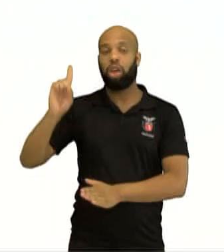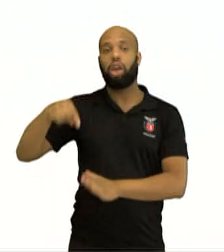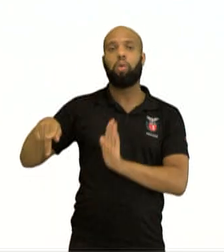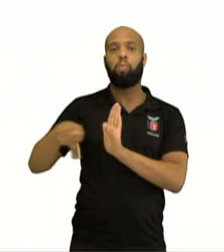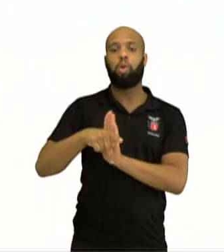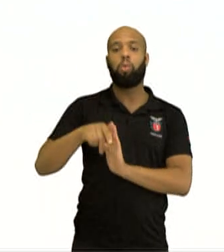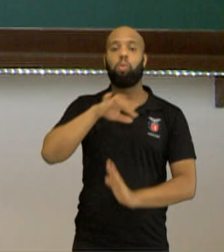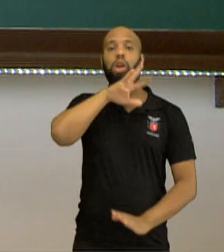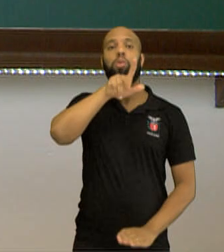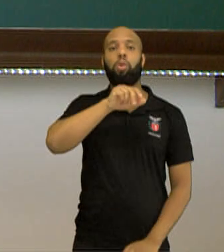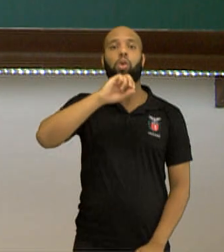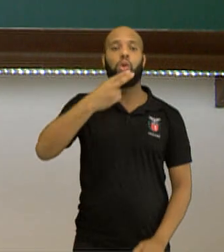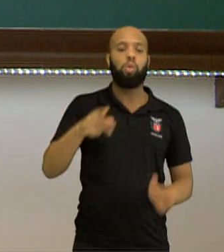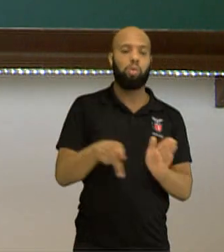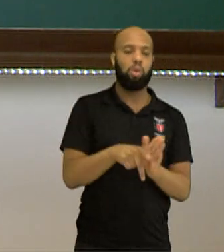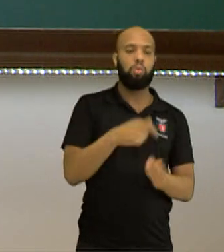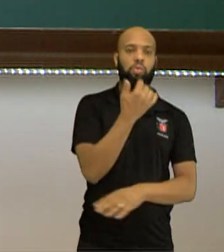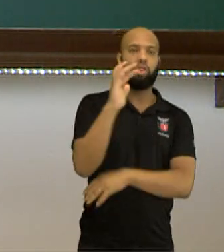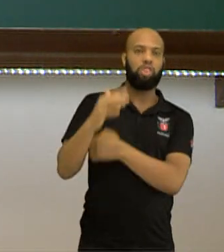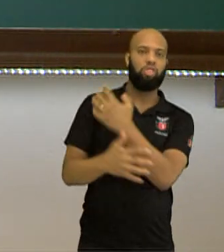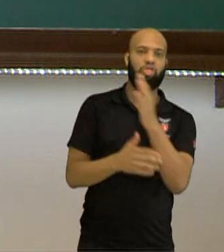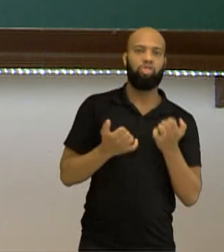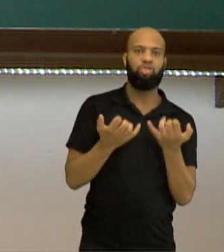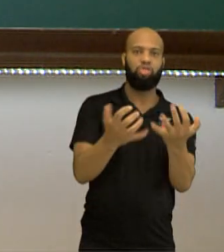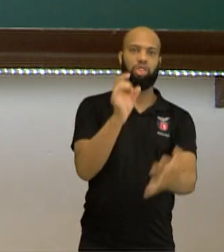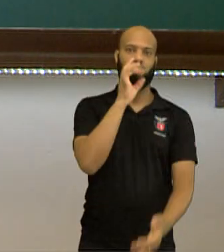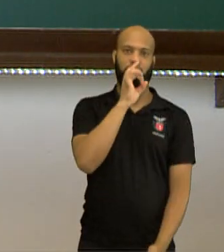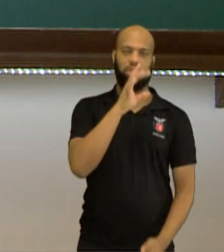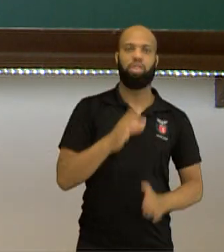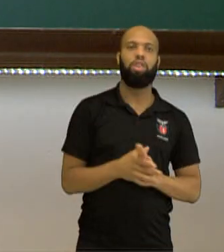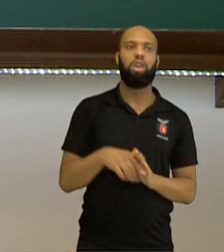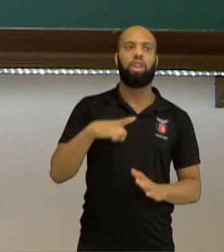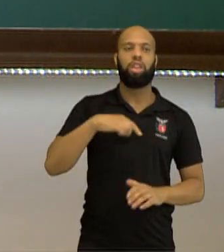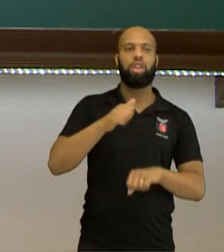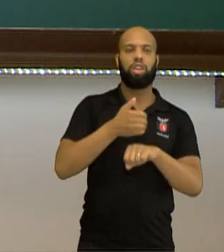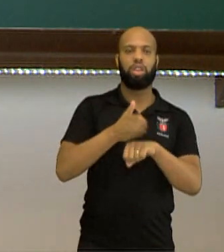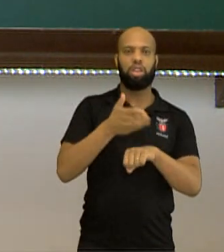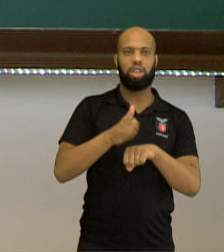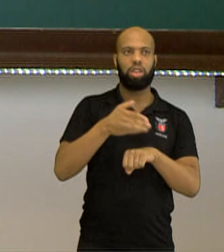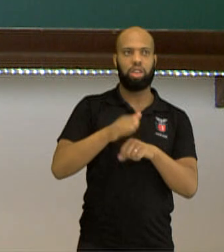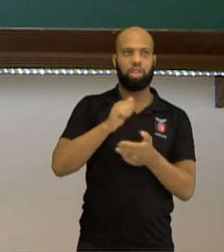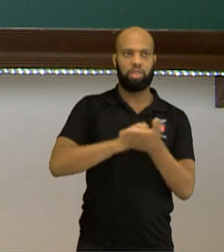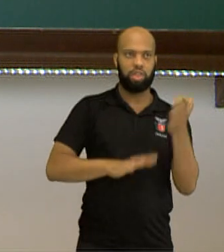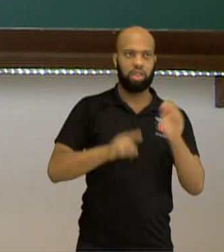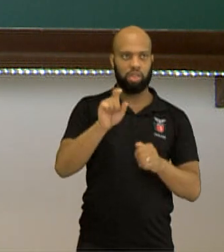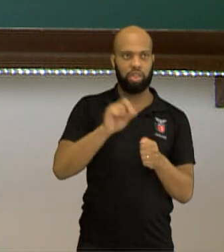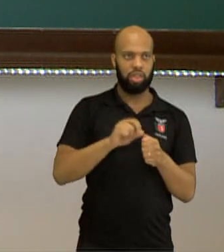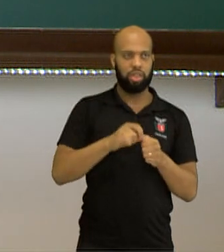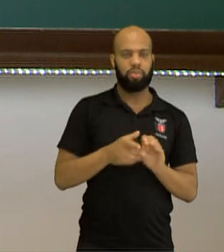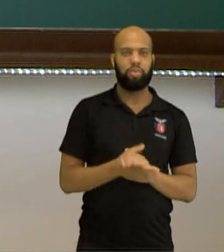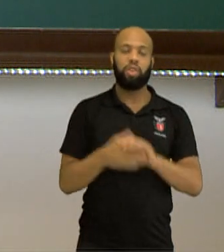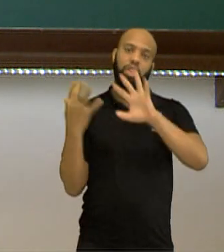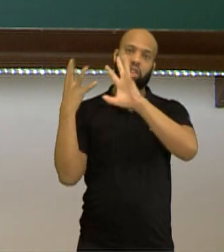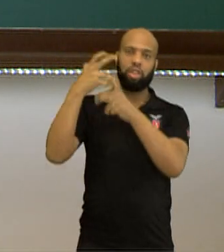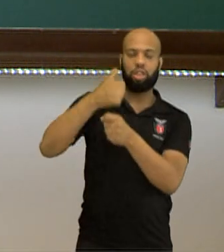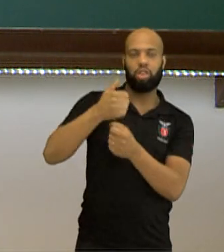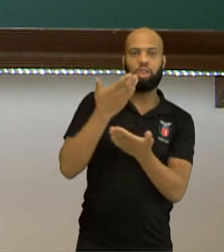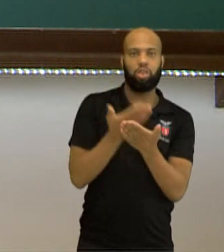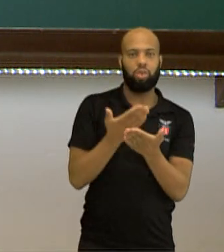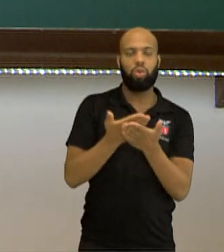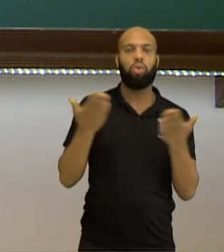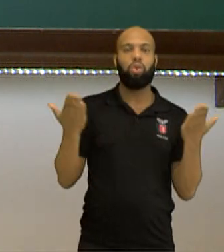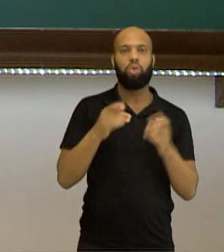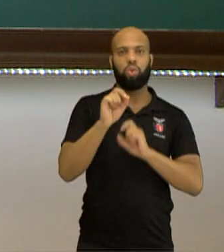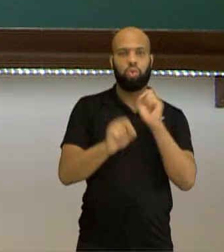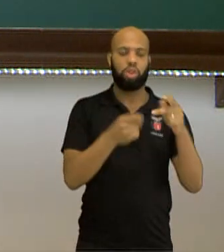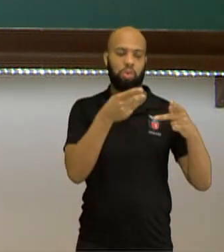origem animal ou vegetal, certo? Deixa essa tarefa para vocês fazerem aí. Relembrando, gente,